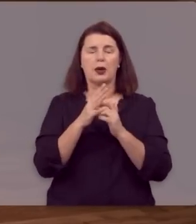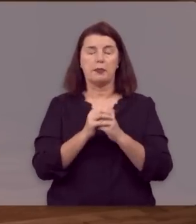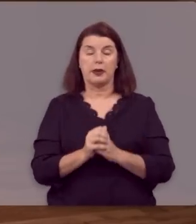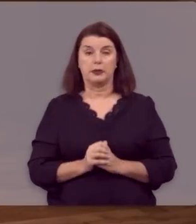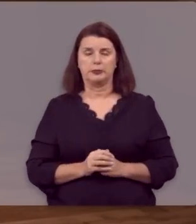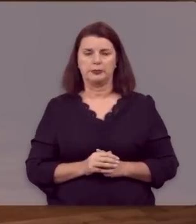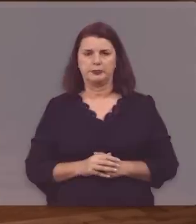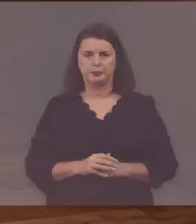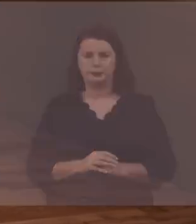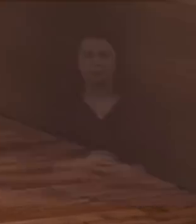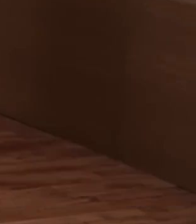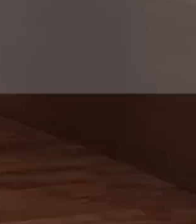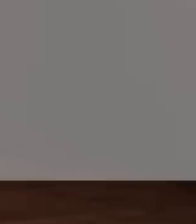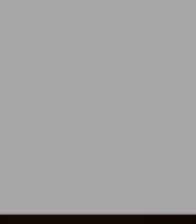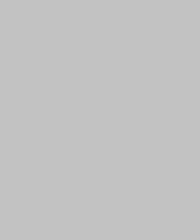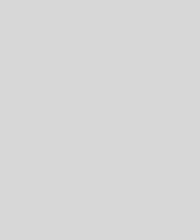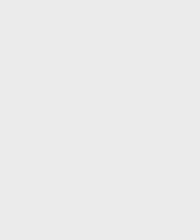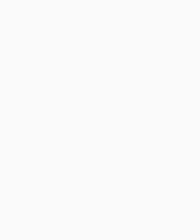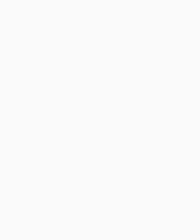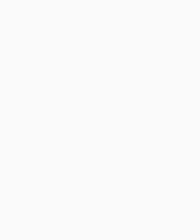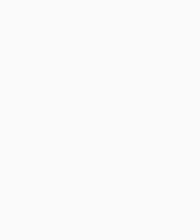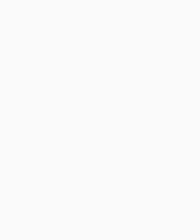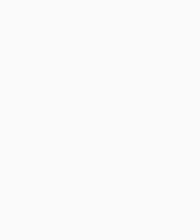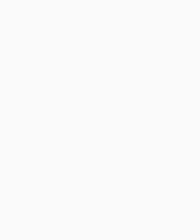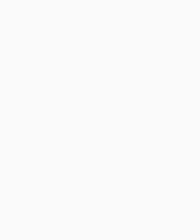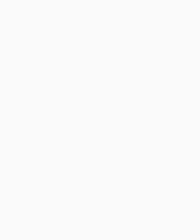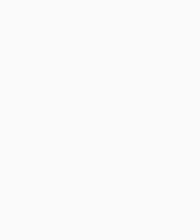Jesus. Amém.